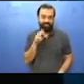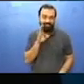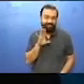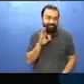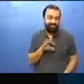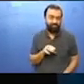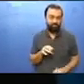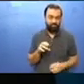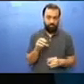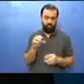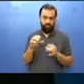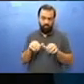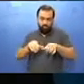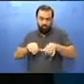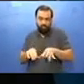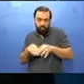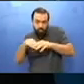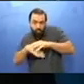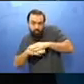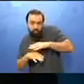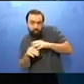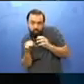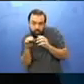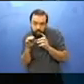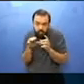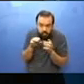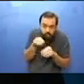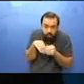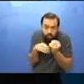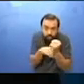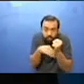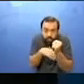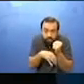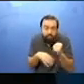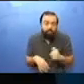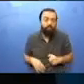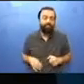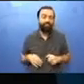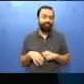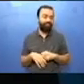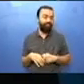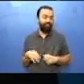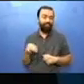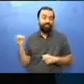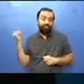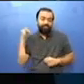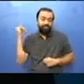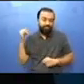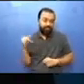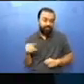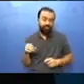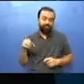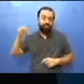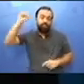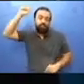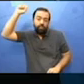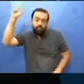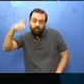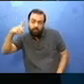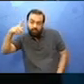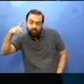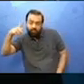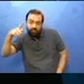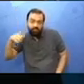ali, debaixo da areia, bem protegidos, bem escondidinhos. E há uma coisa muito importante neste período, é o sol. Vejam,